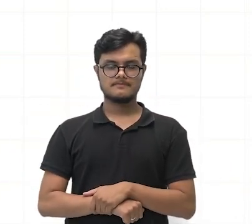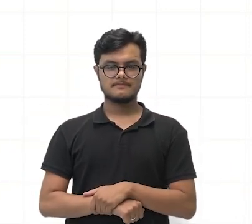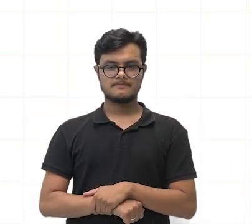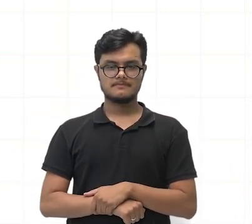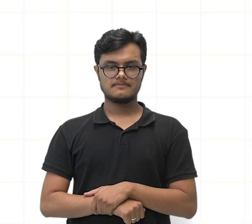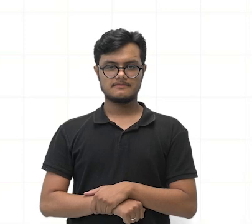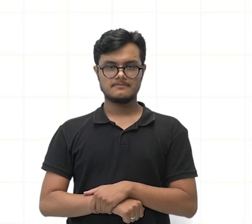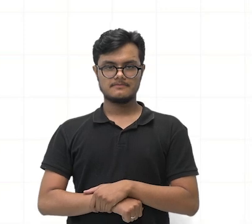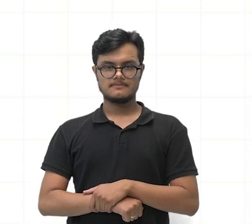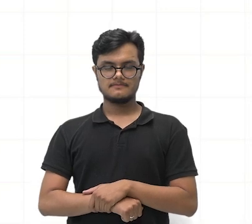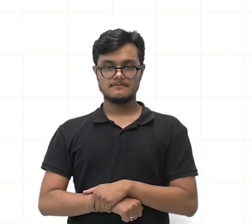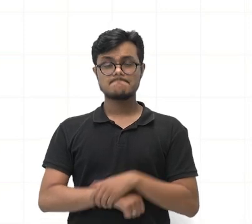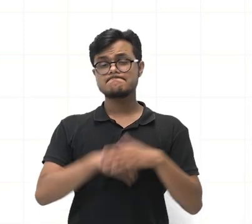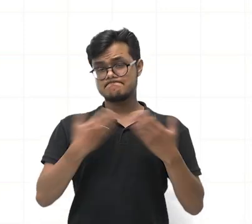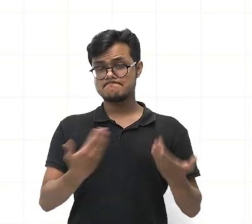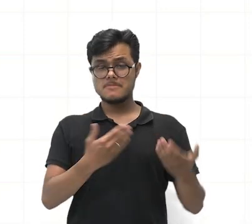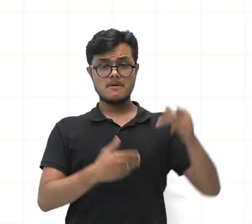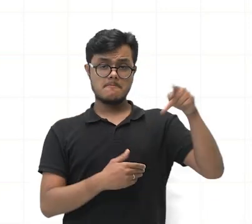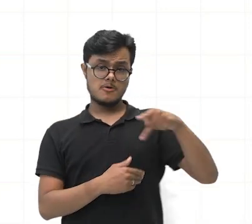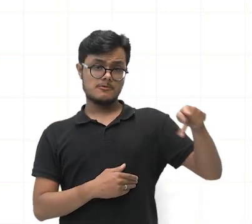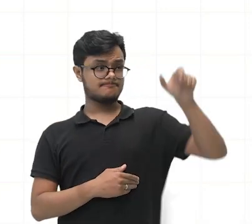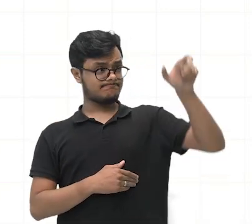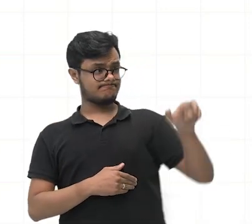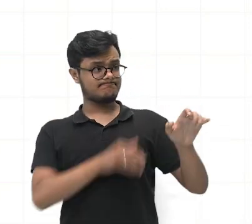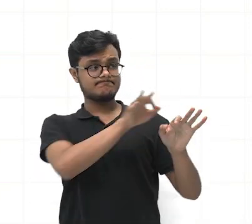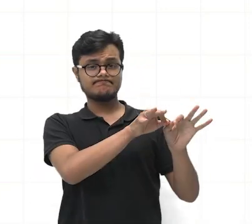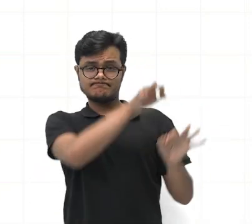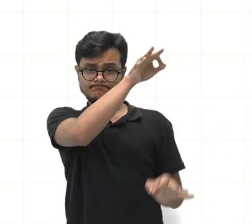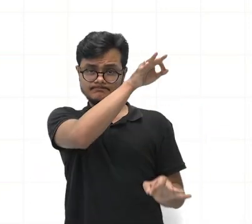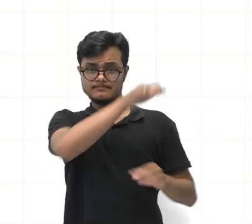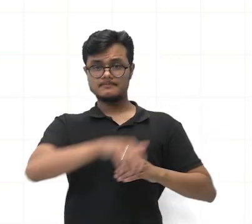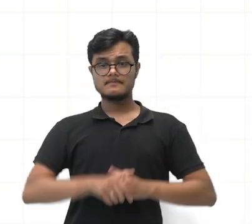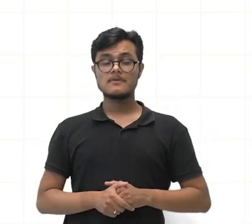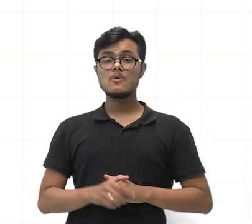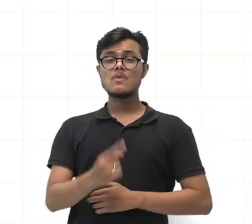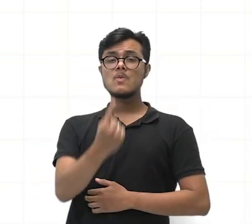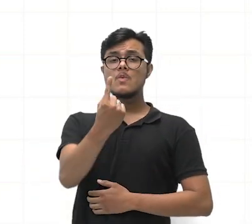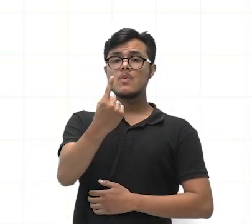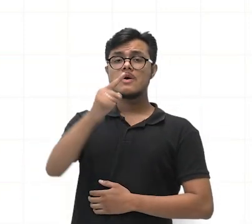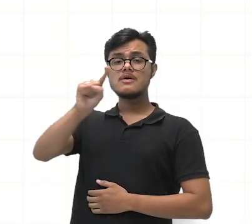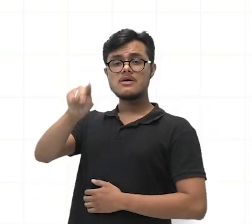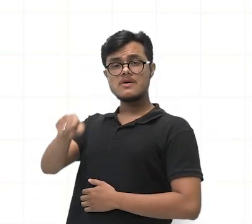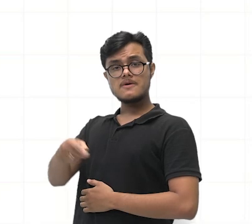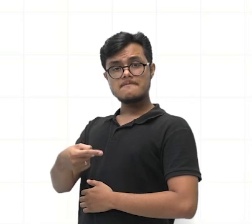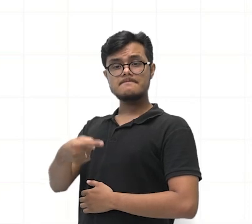altura do professor Emerson, certo? O professor Emerson, ele mede